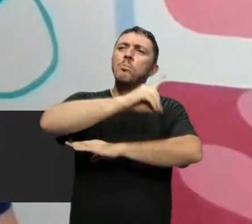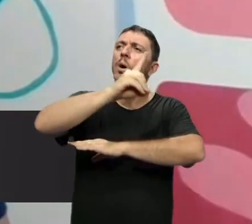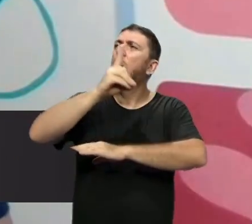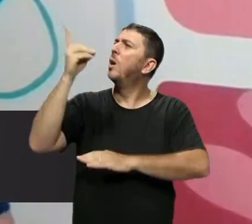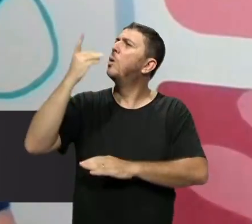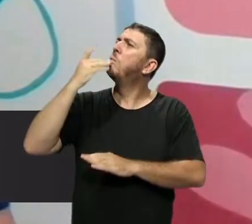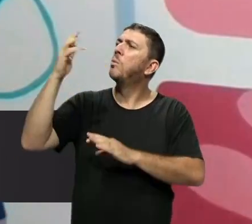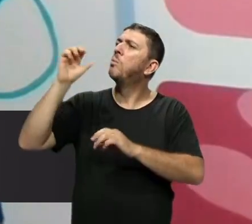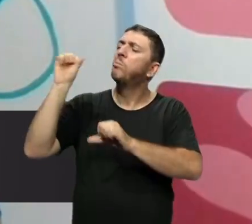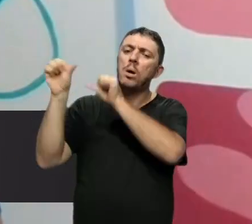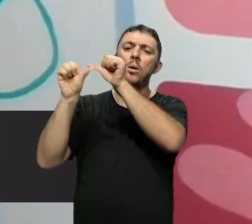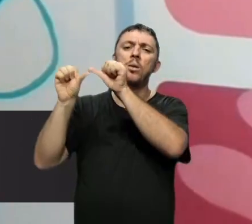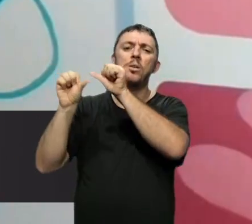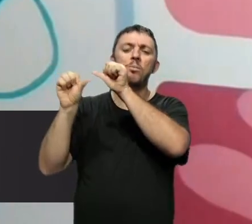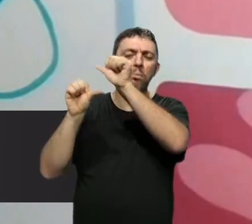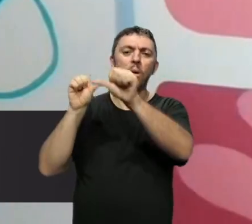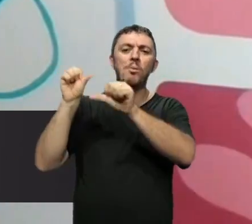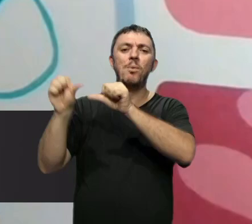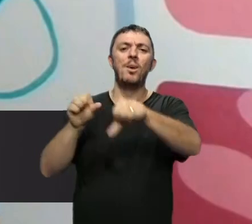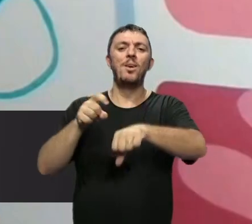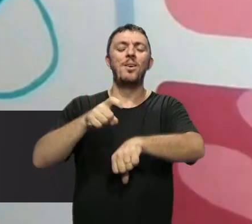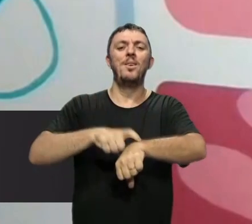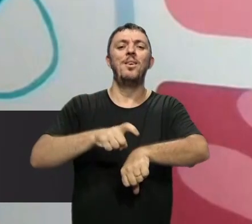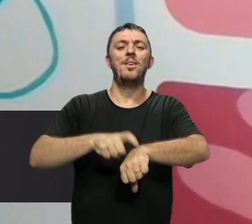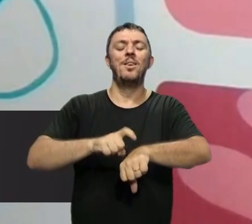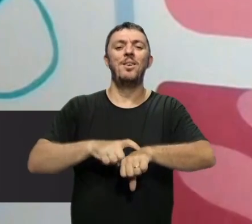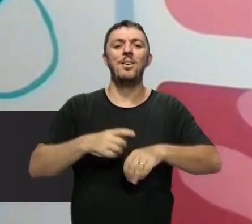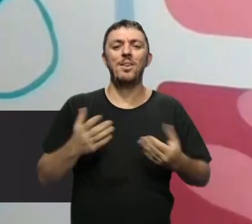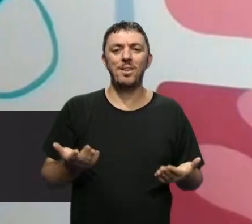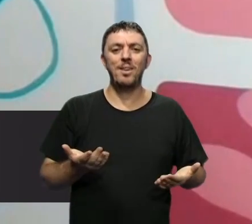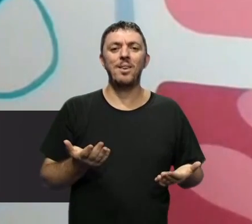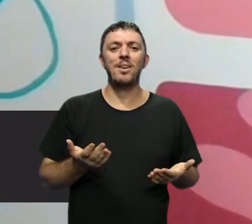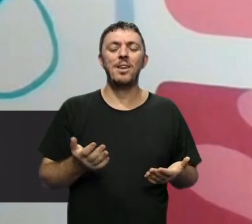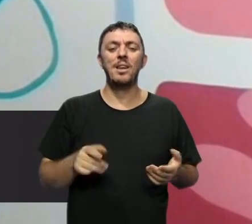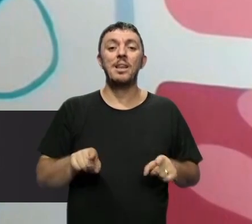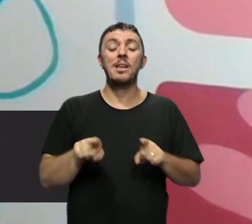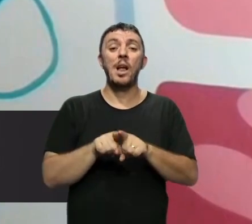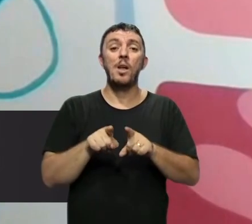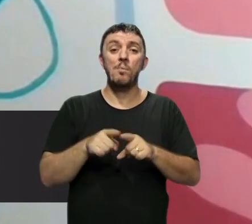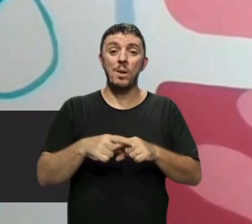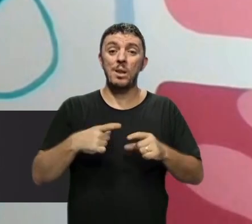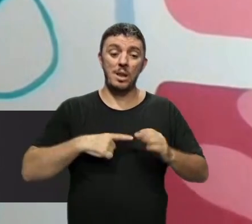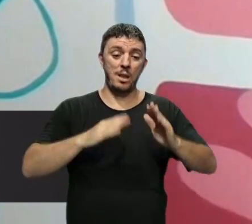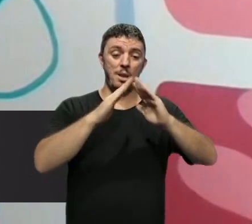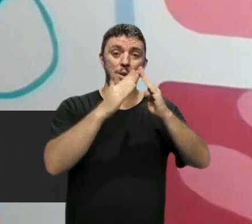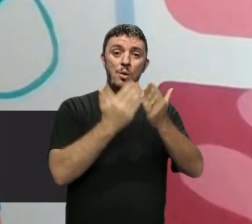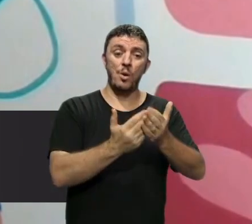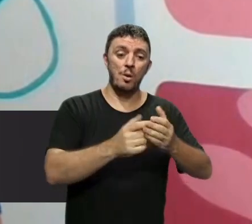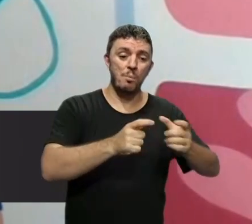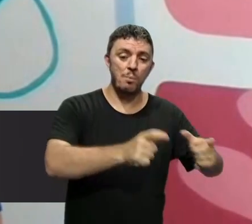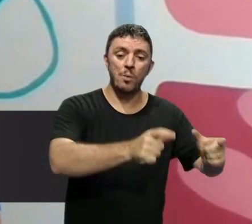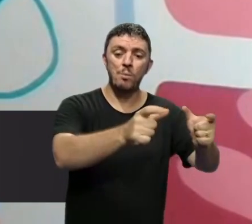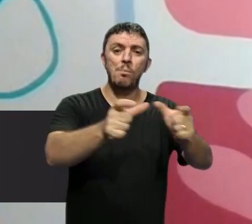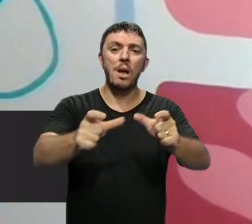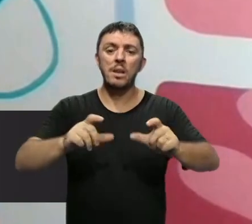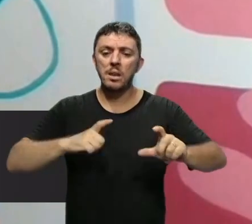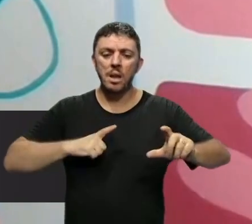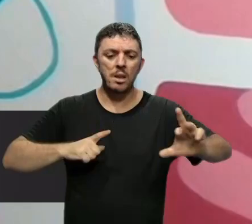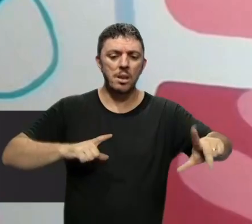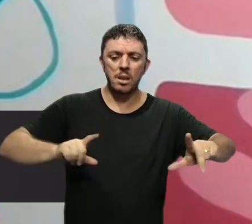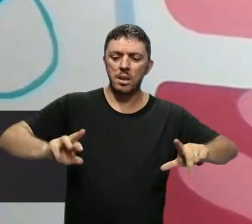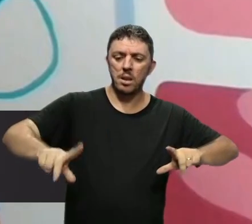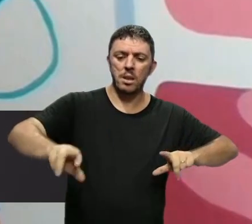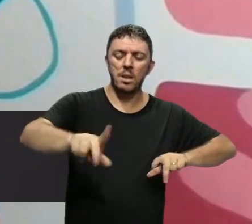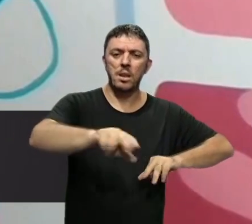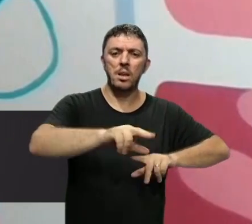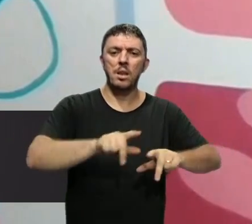na escola. Os diferentes espaços da escola também a gente passou a ocupar. Então, olha para aquele